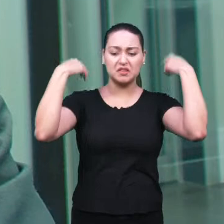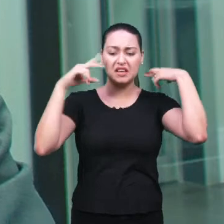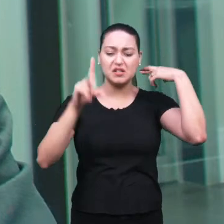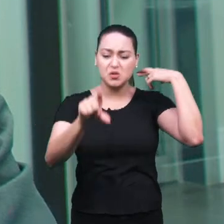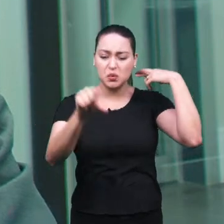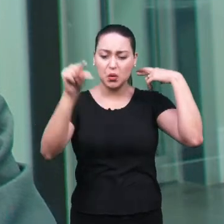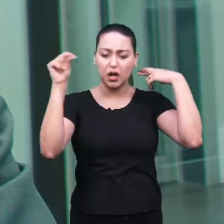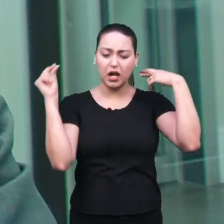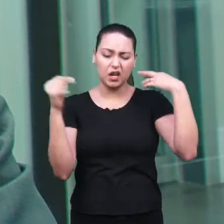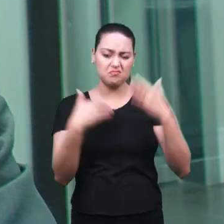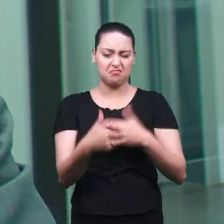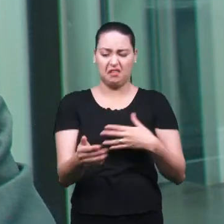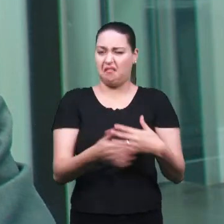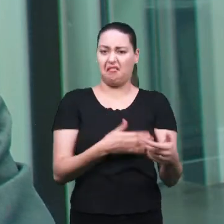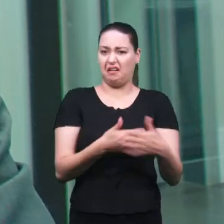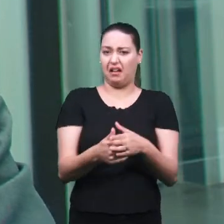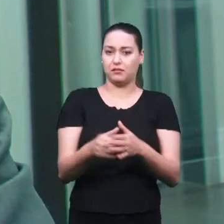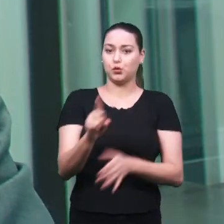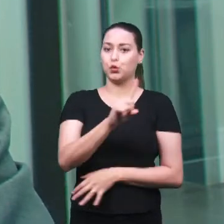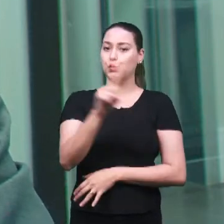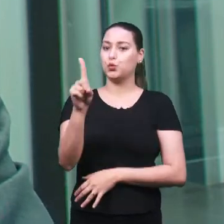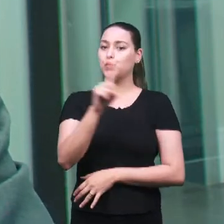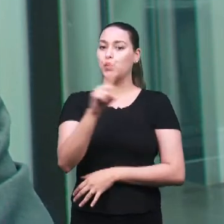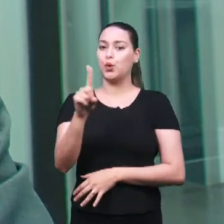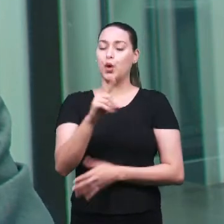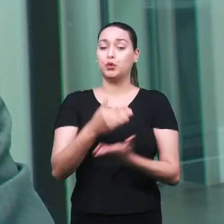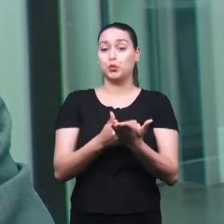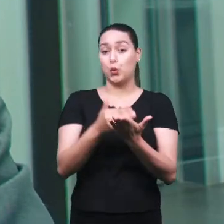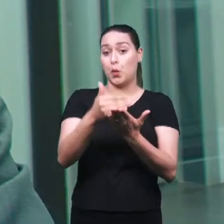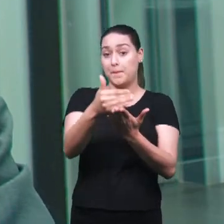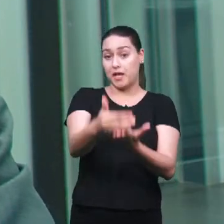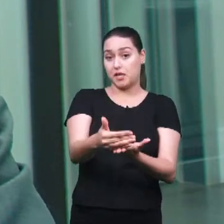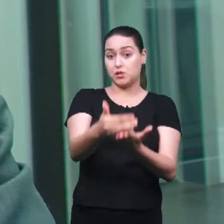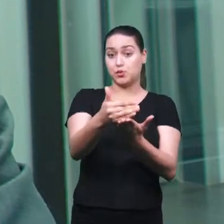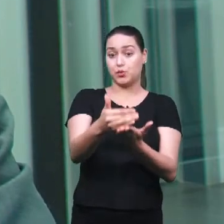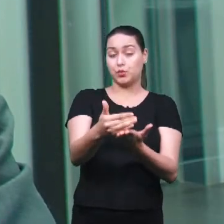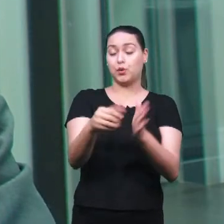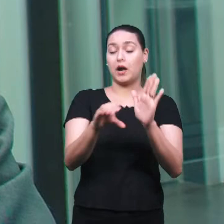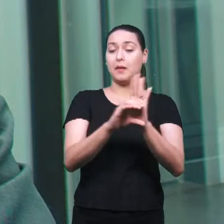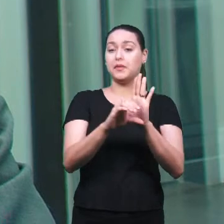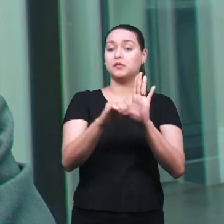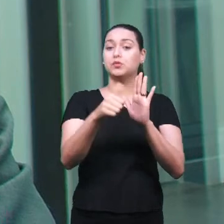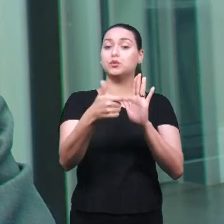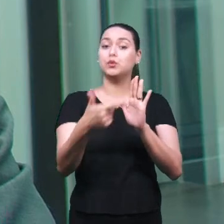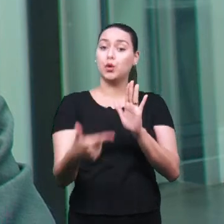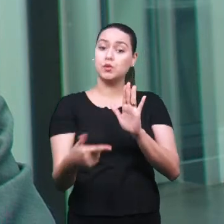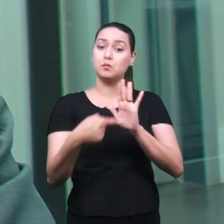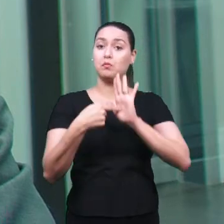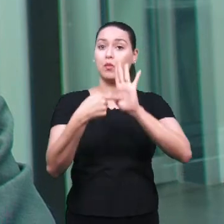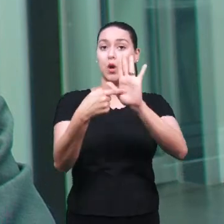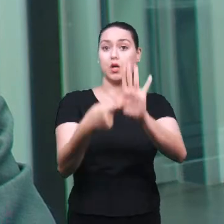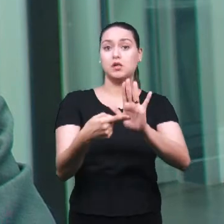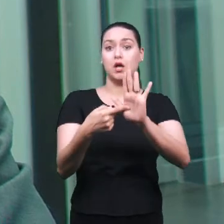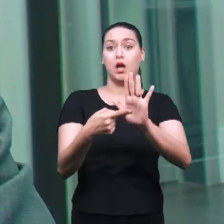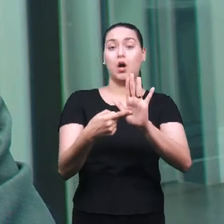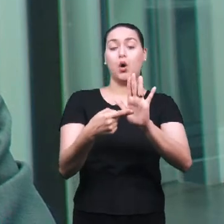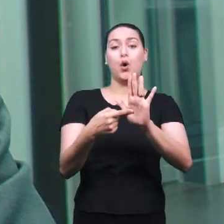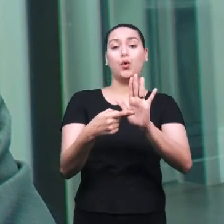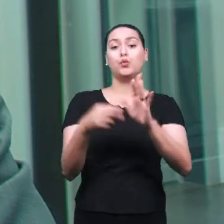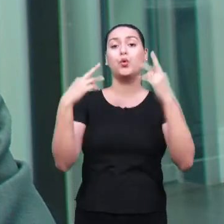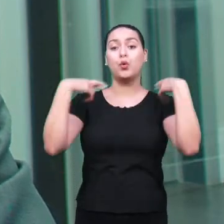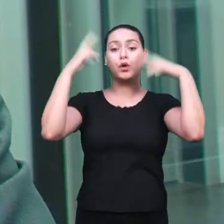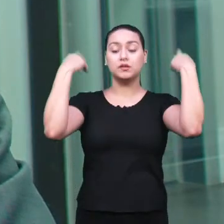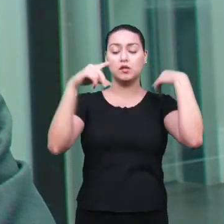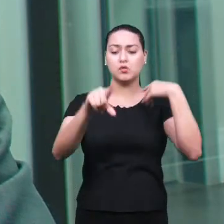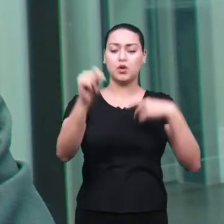início do capítulo 12, o Senhor já havia revelado as características do cordeiro. Então o cordeiro não ia ser escolhido conforme a